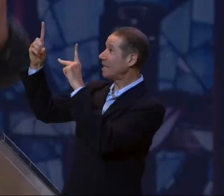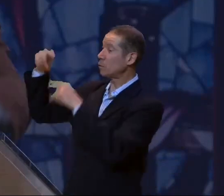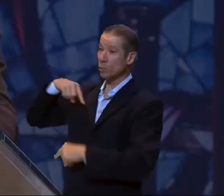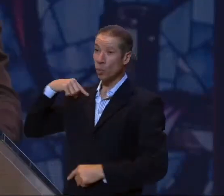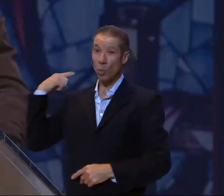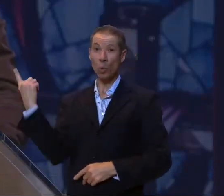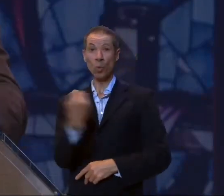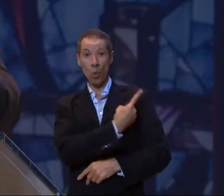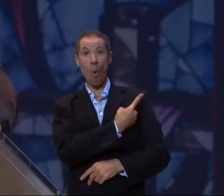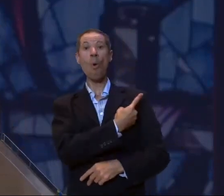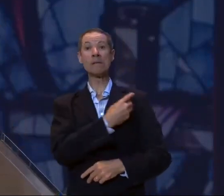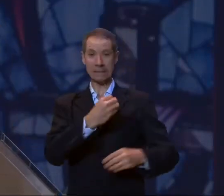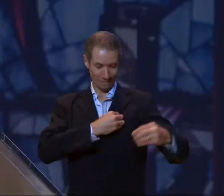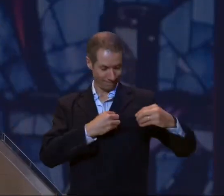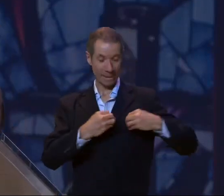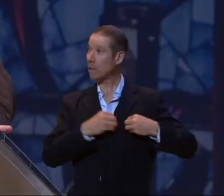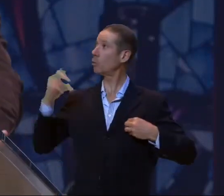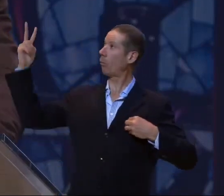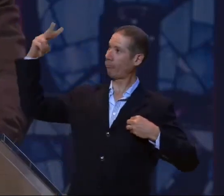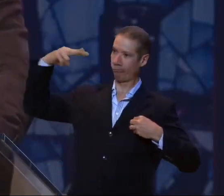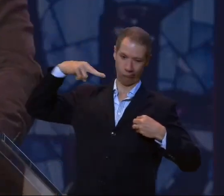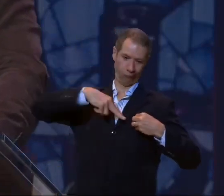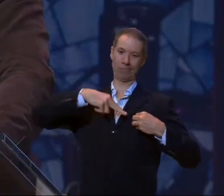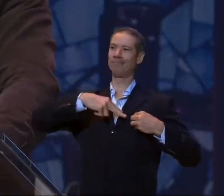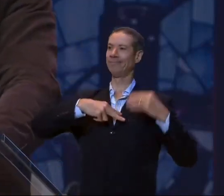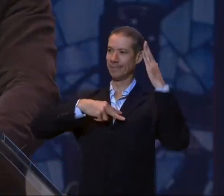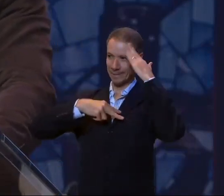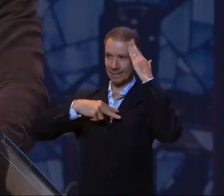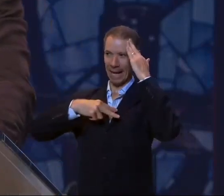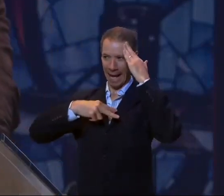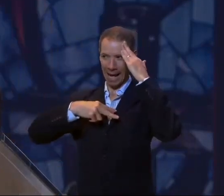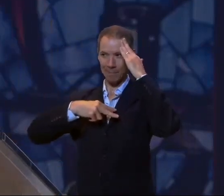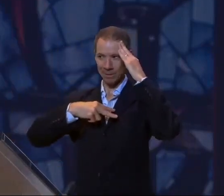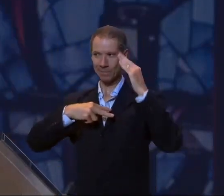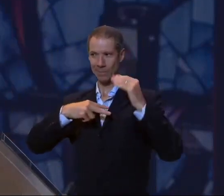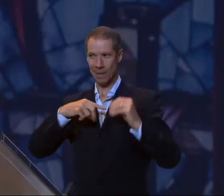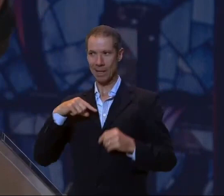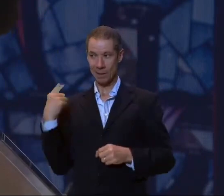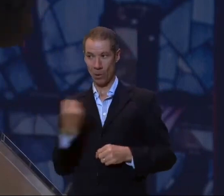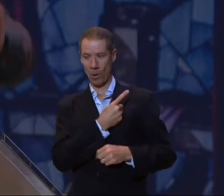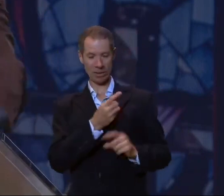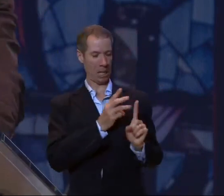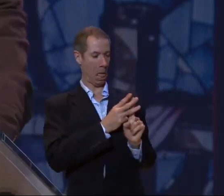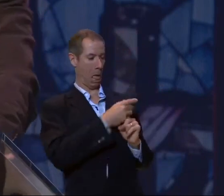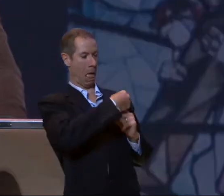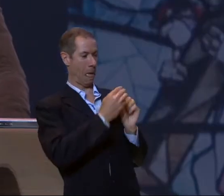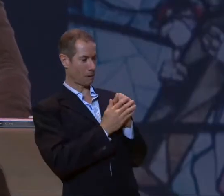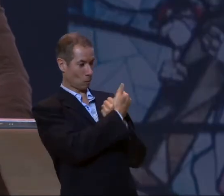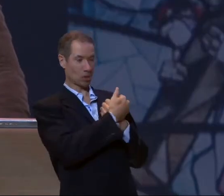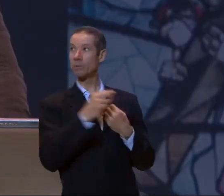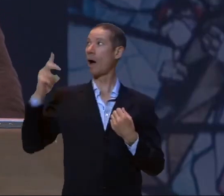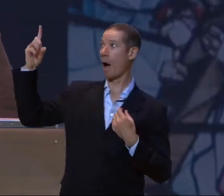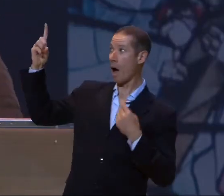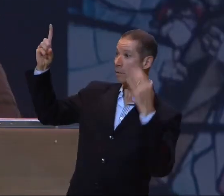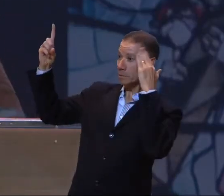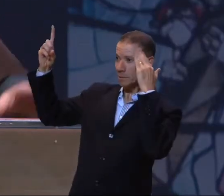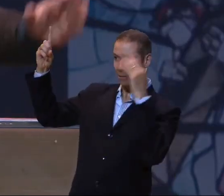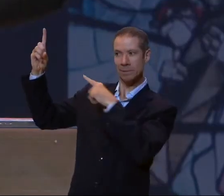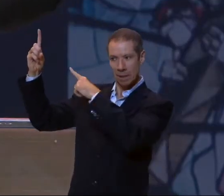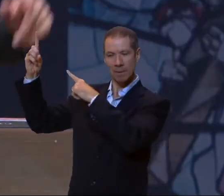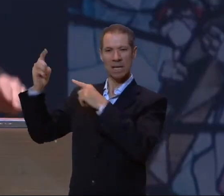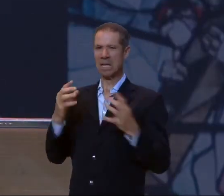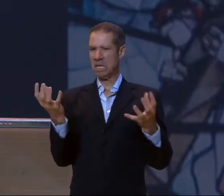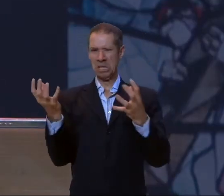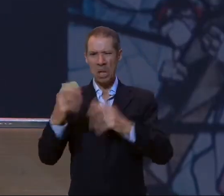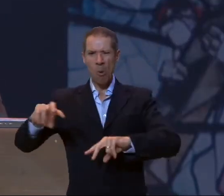nós somos pecadores. A verdade é que nós fazemos muita coisa que não queremos. Você não quer brigar com a mulher, mas briga. Você não